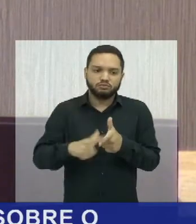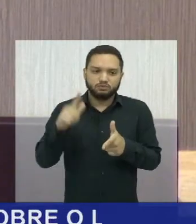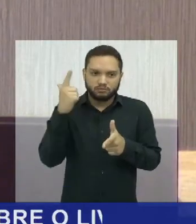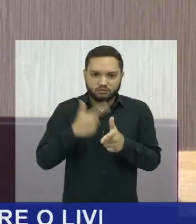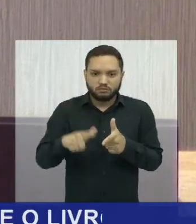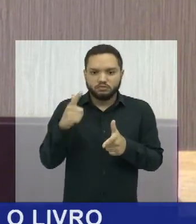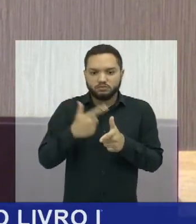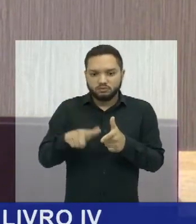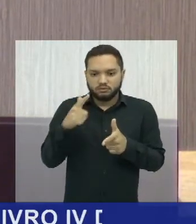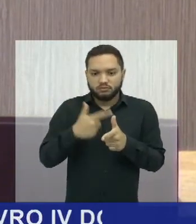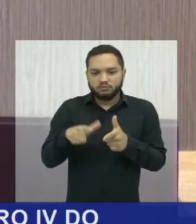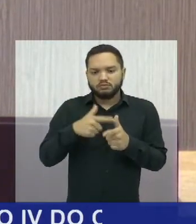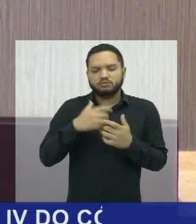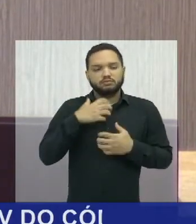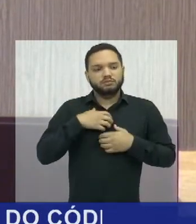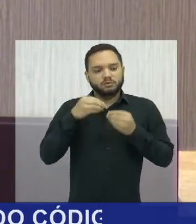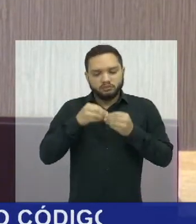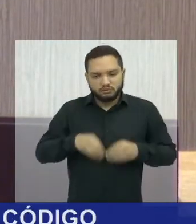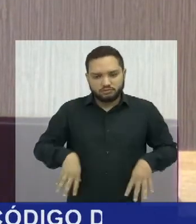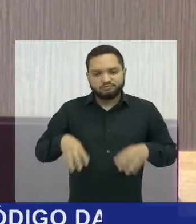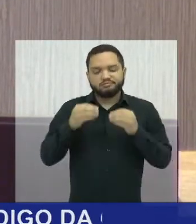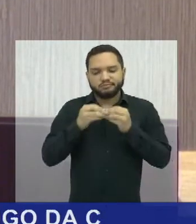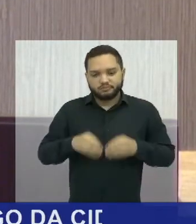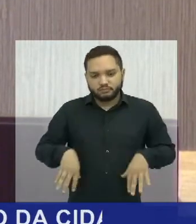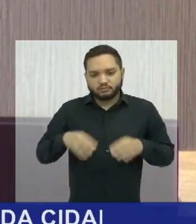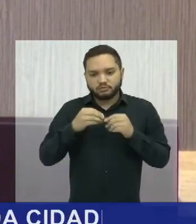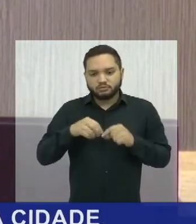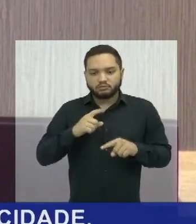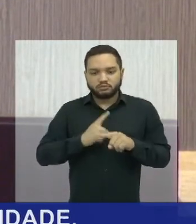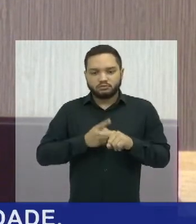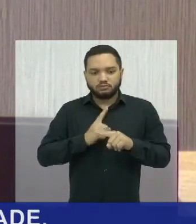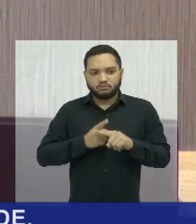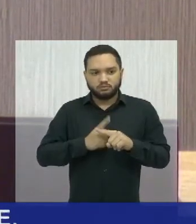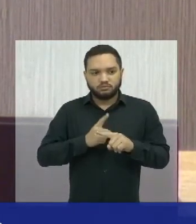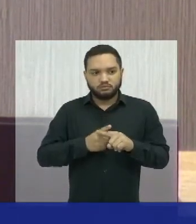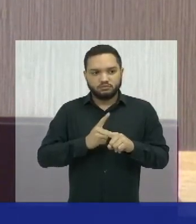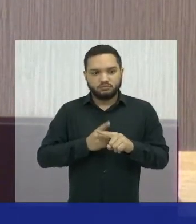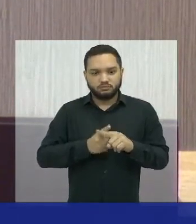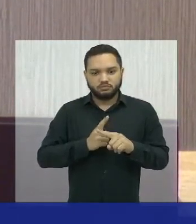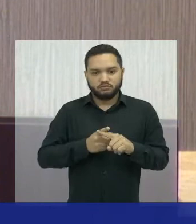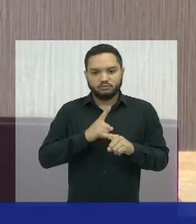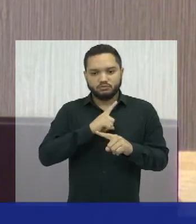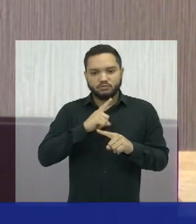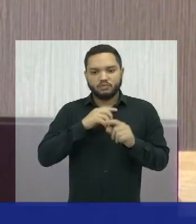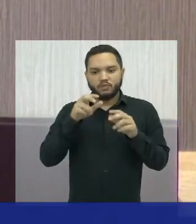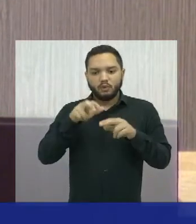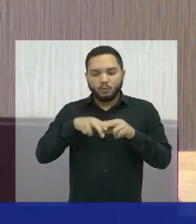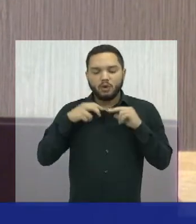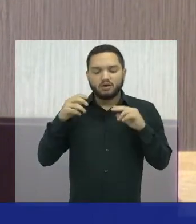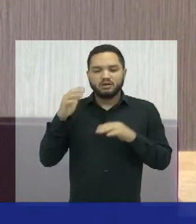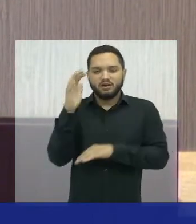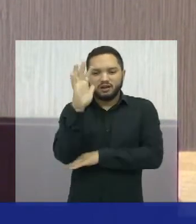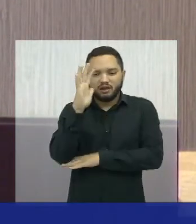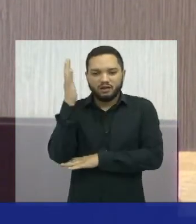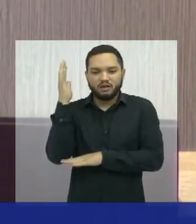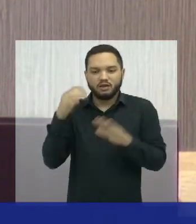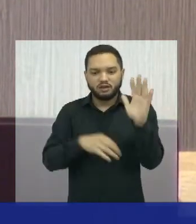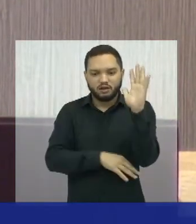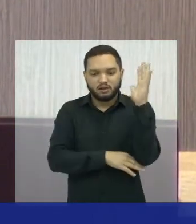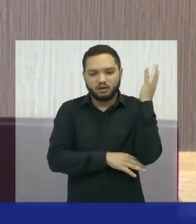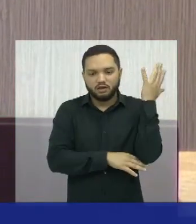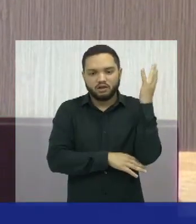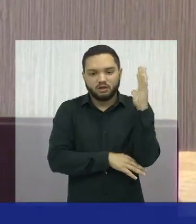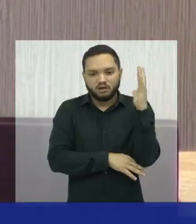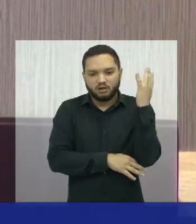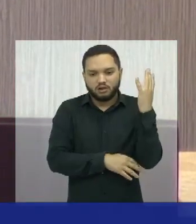vêm se sentindo prejudicados por uma questão extremamente ambiental que está sendo provocada por uma atitude